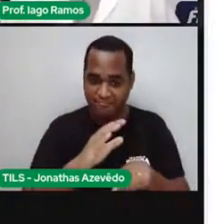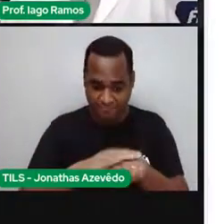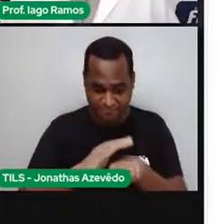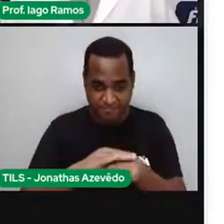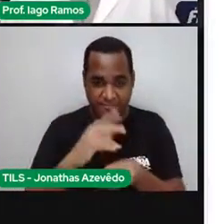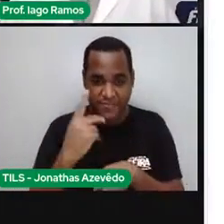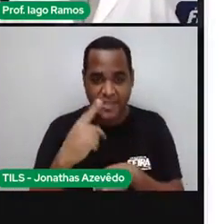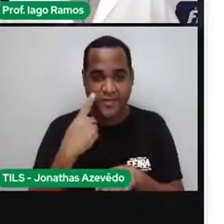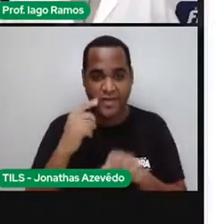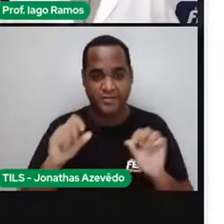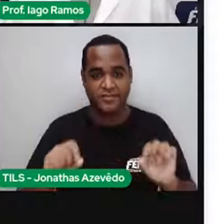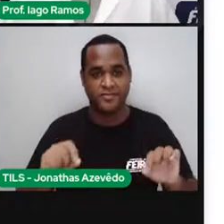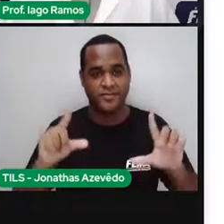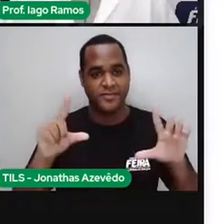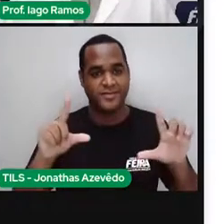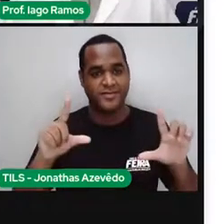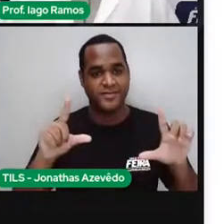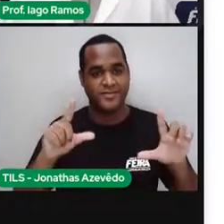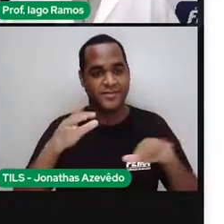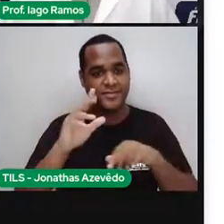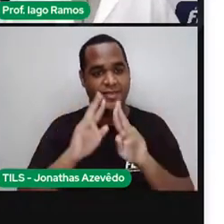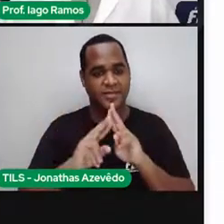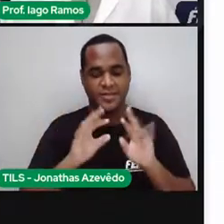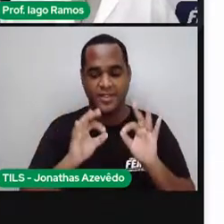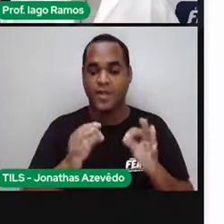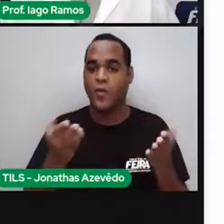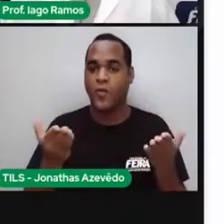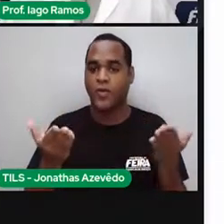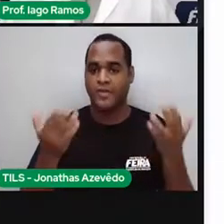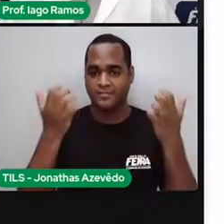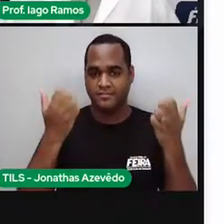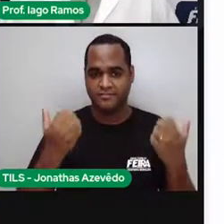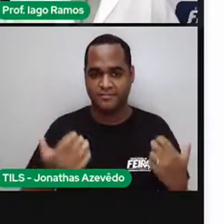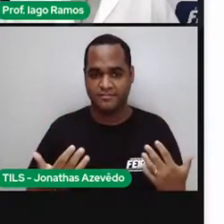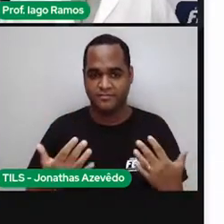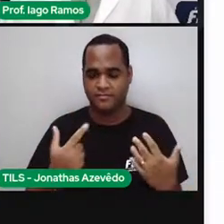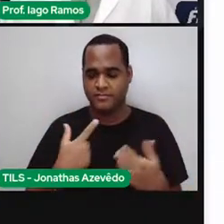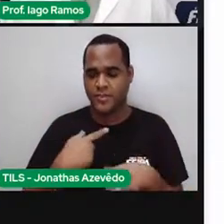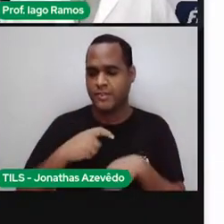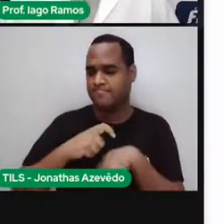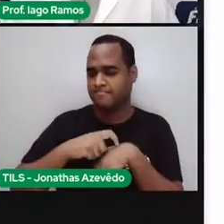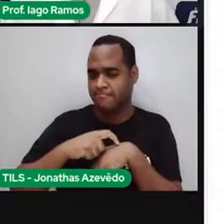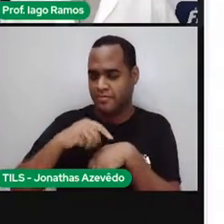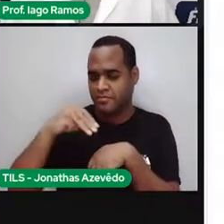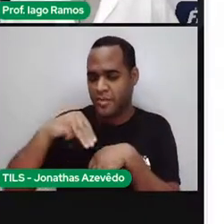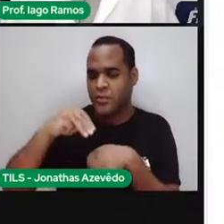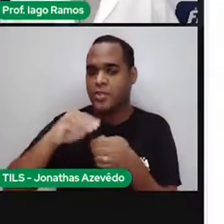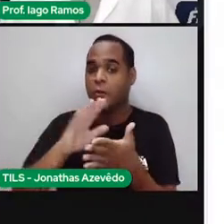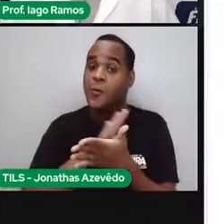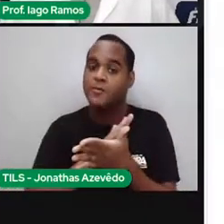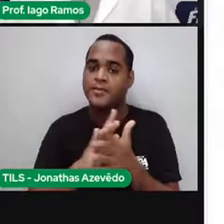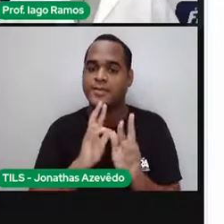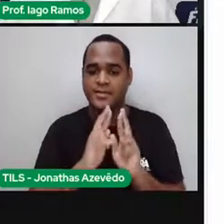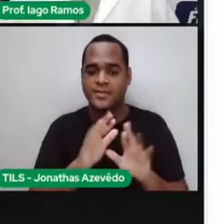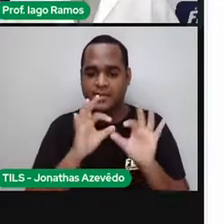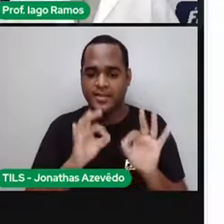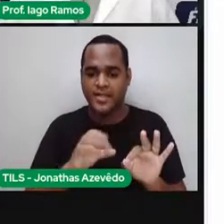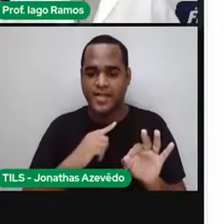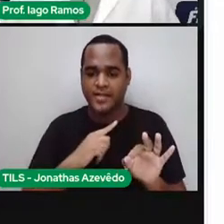fica na tela hoje eu vou te dar um tempinho para resolver